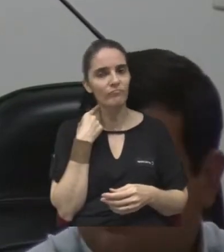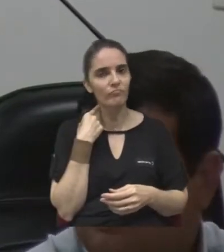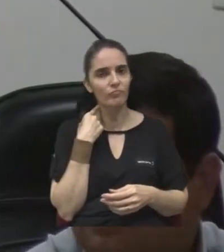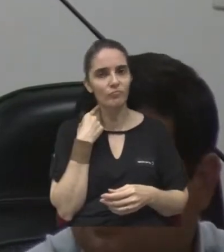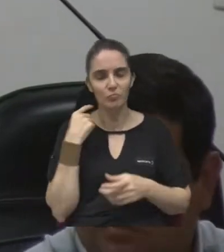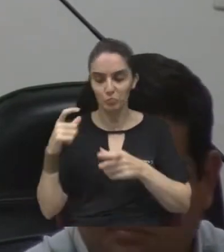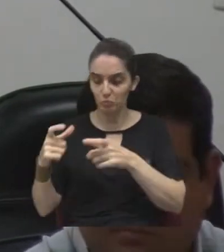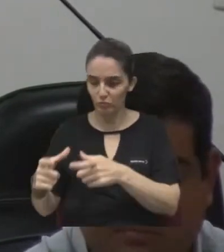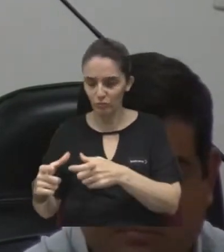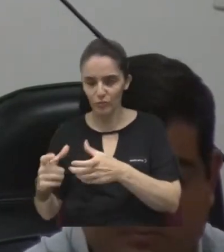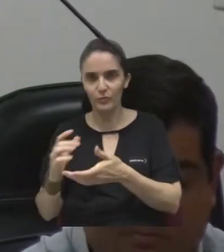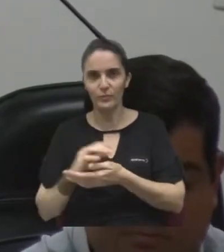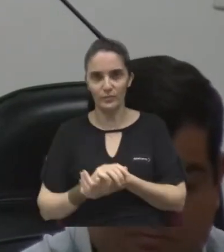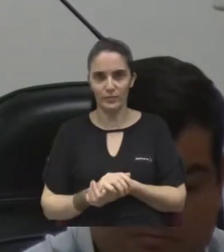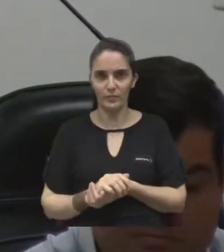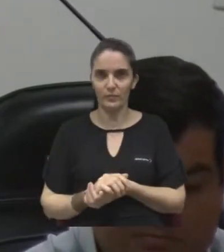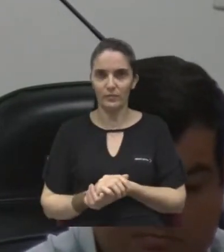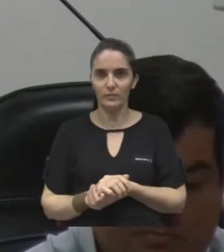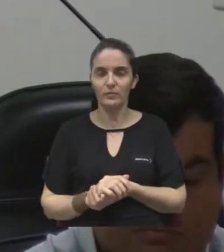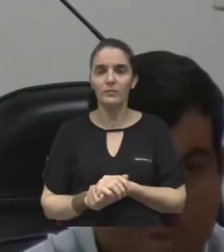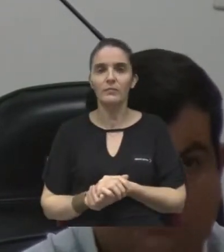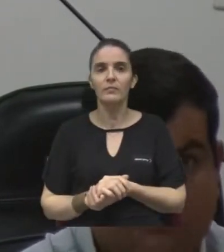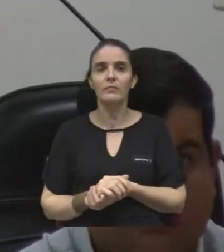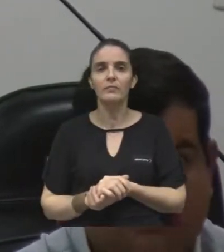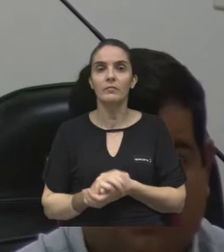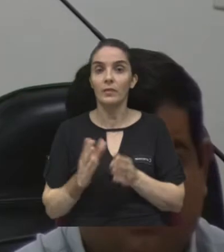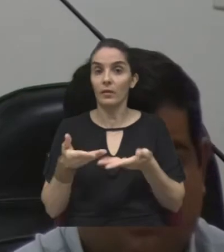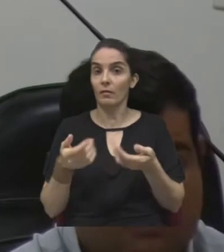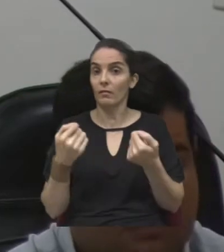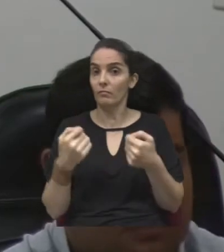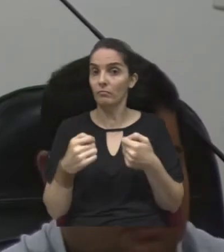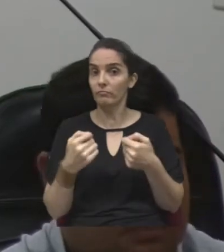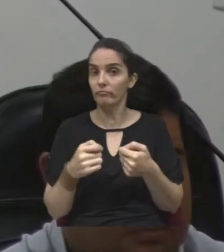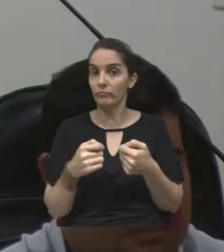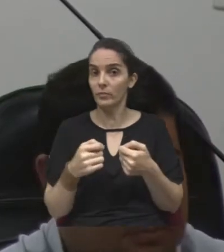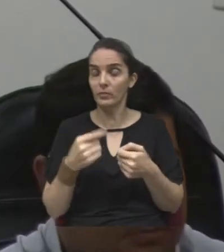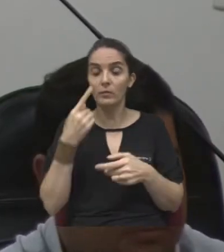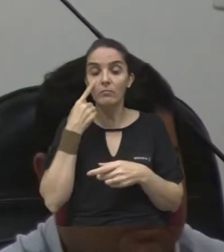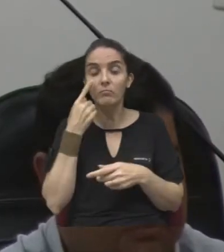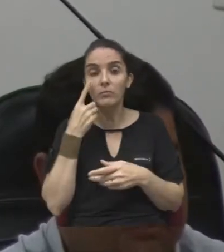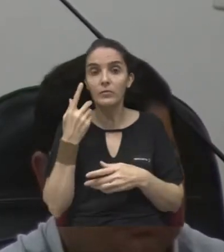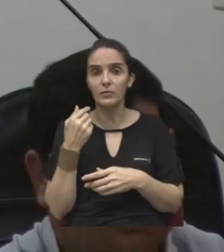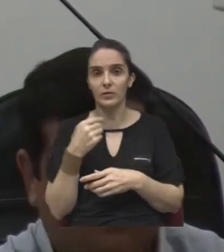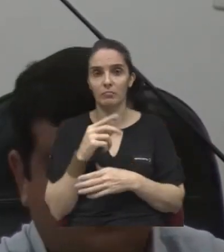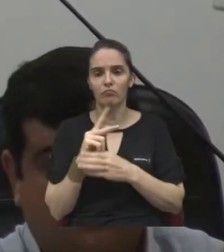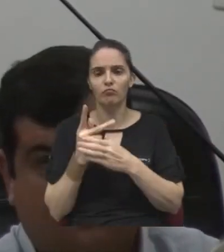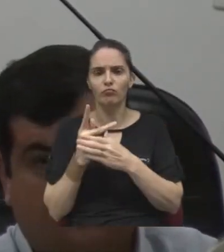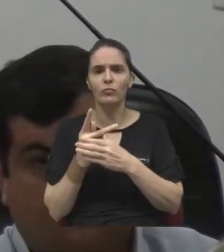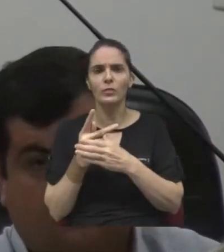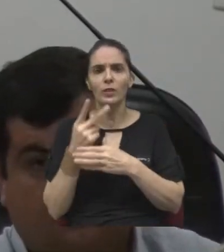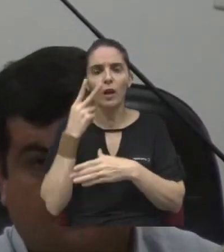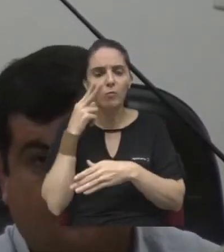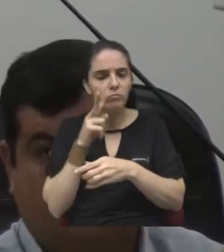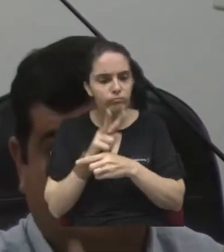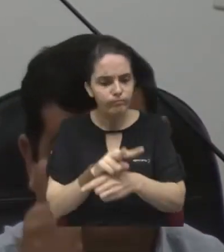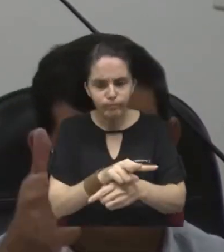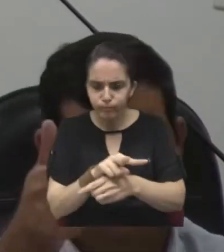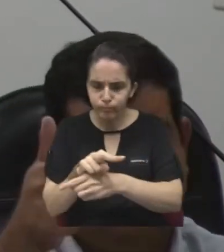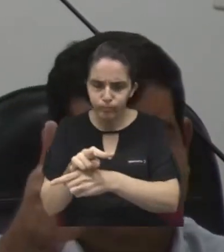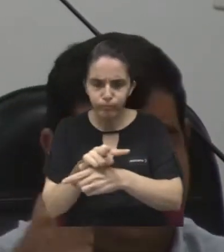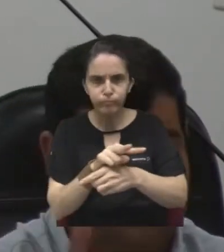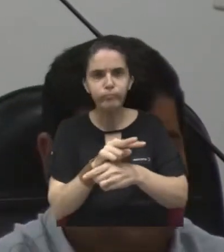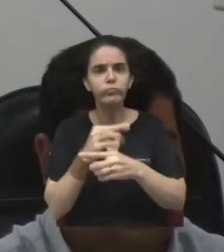essas informações para acompanhar, desejo acompanhar todos os ribeirões aqui de nossa